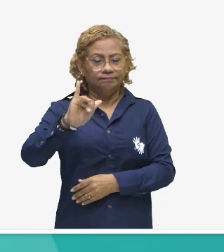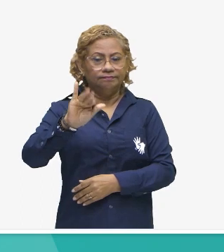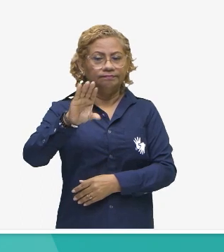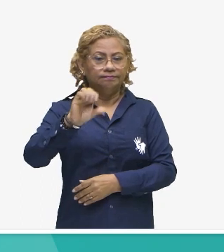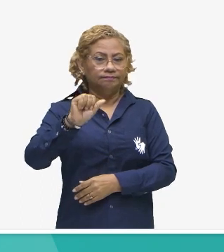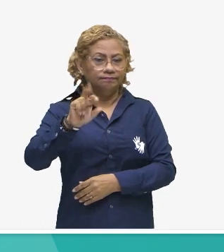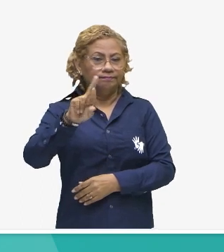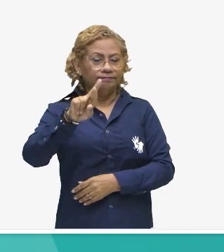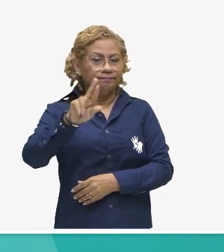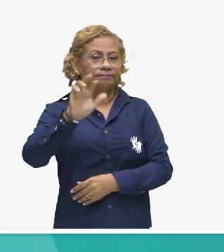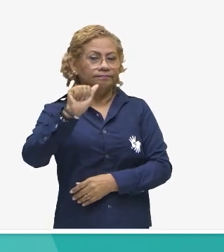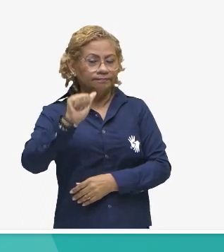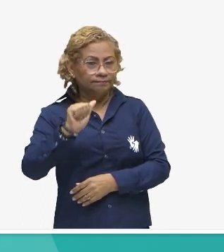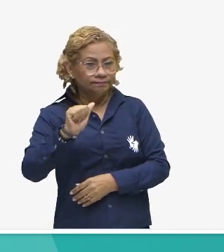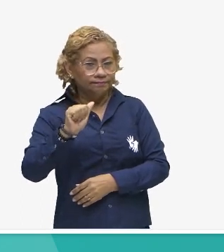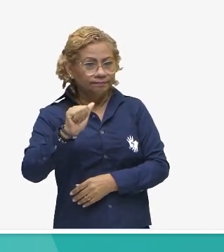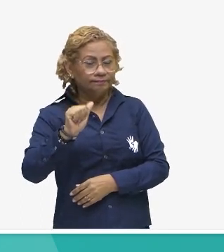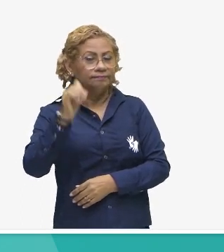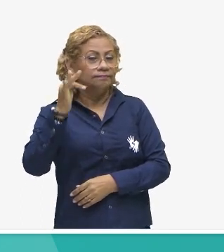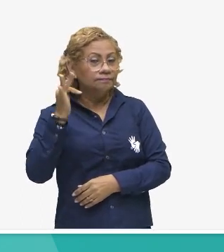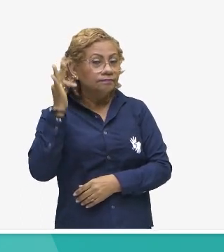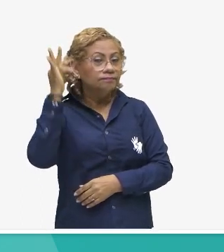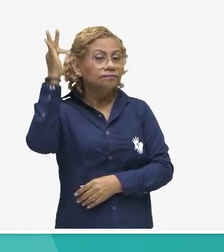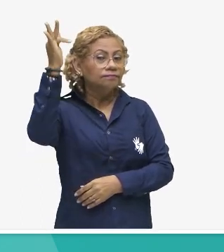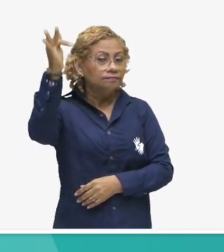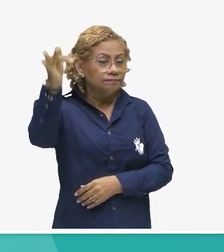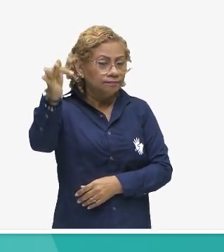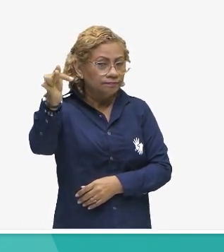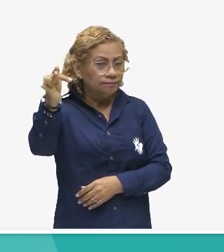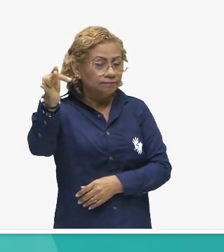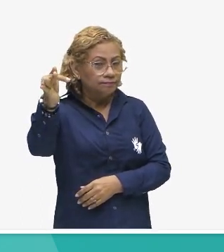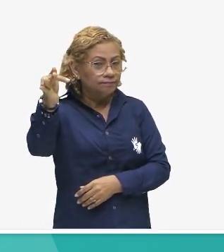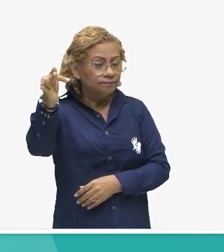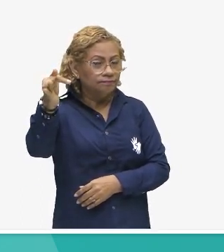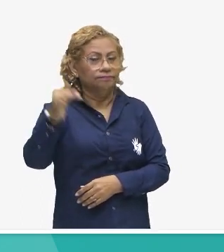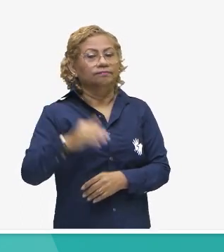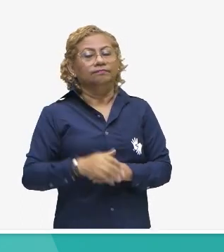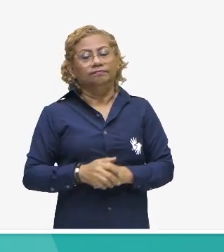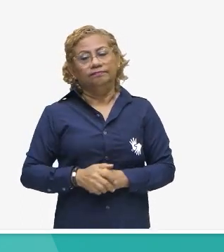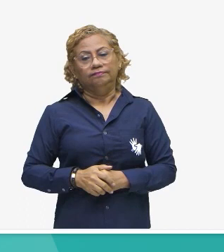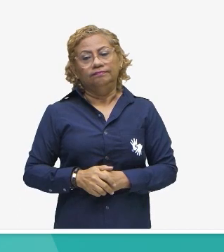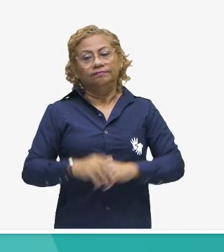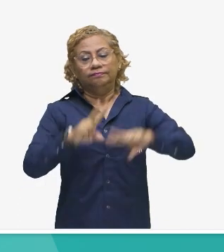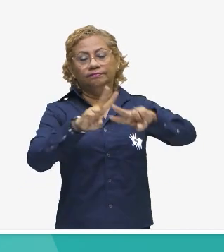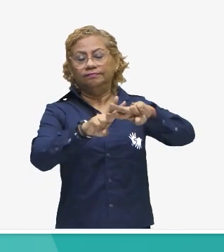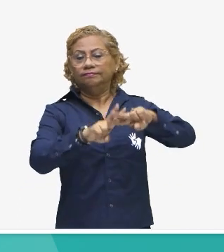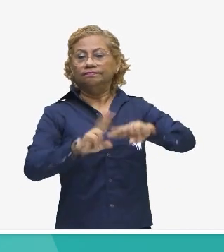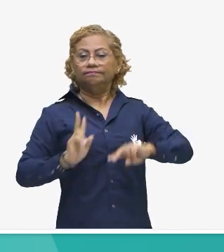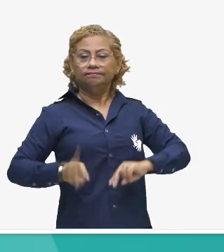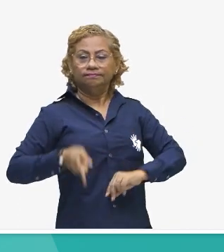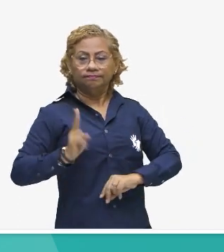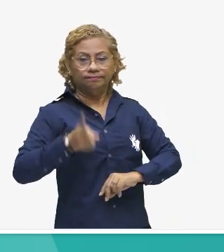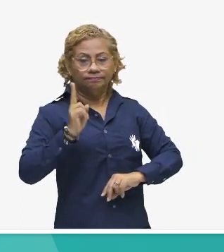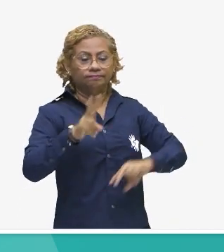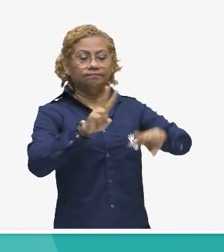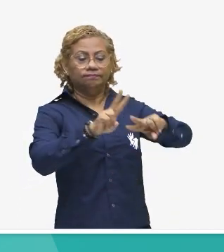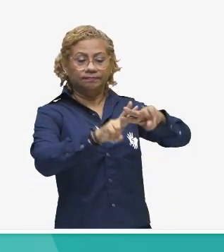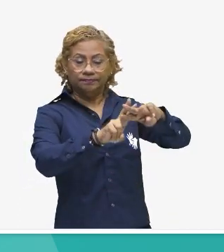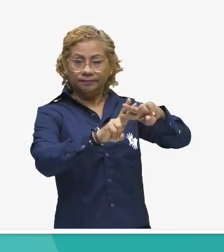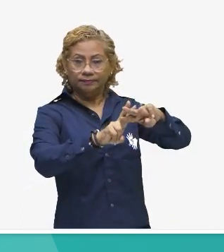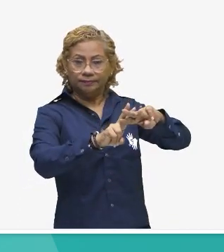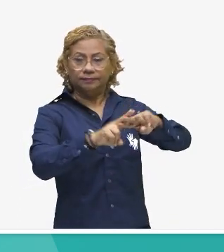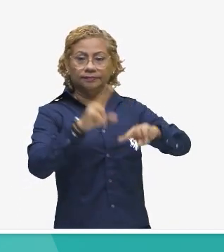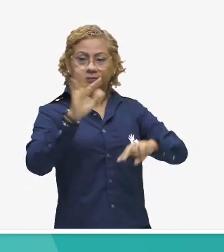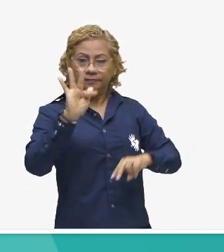ainda futuramente será preso por 3 meses e depois, né? Quando ele for